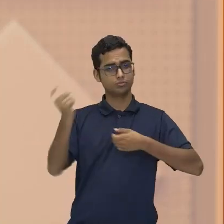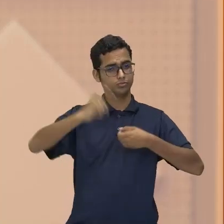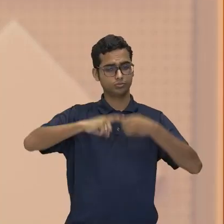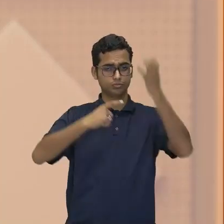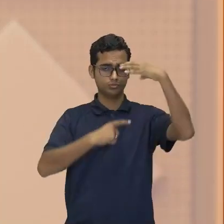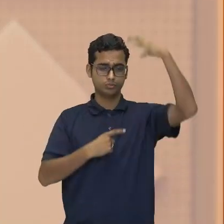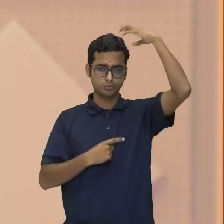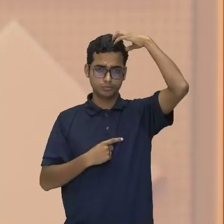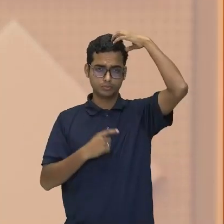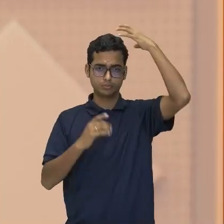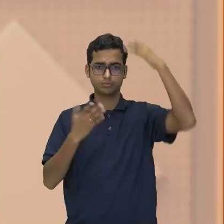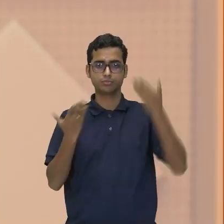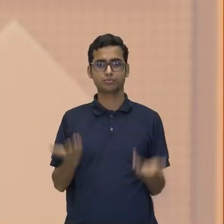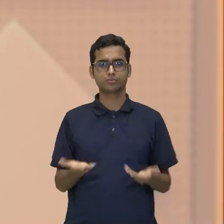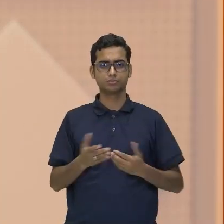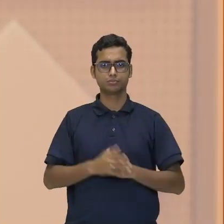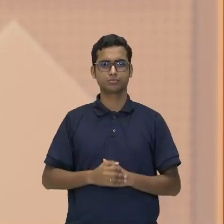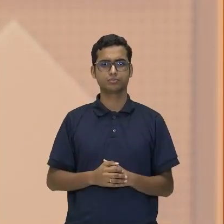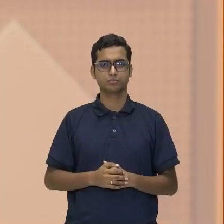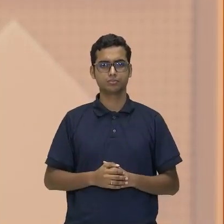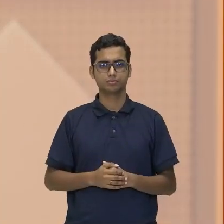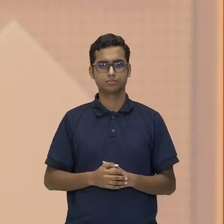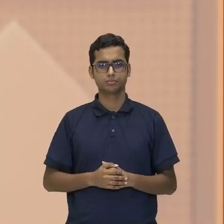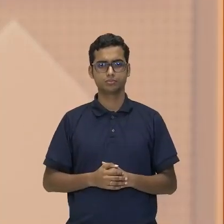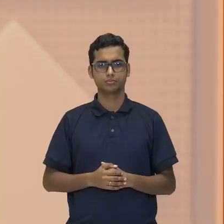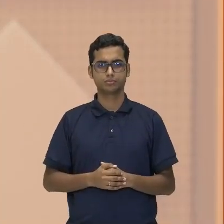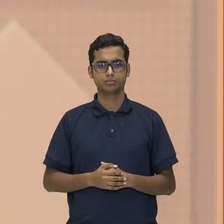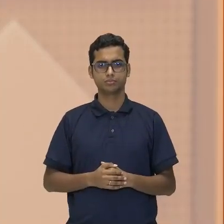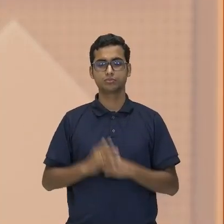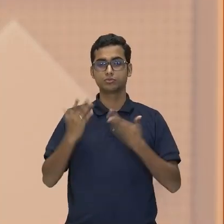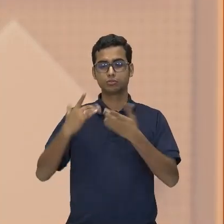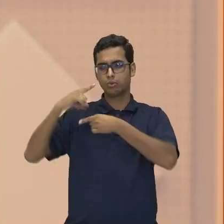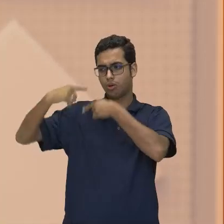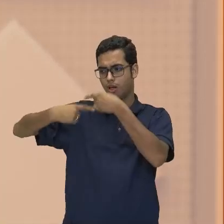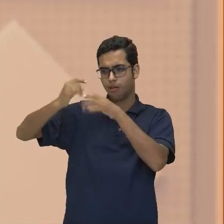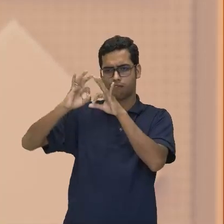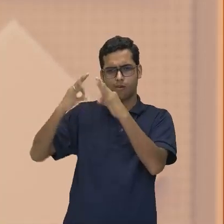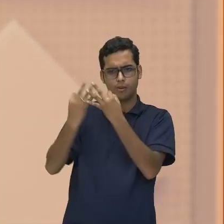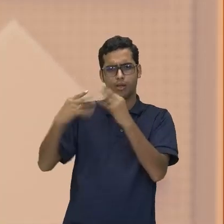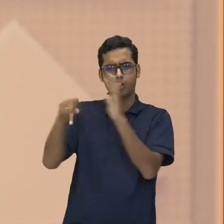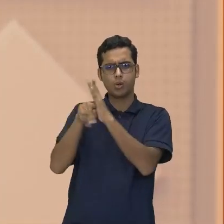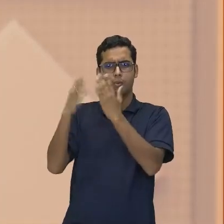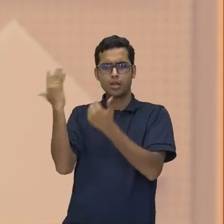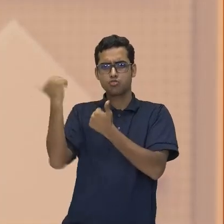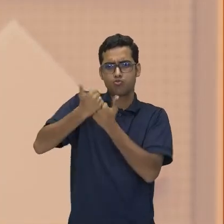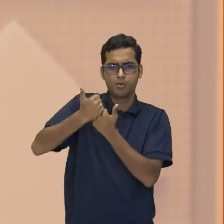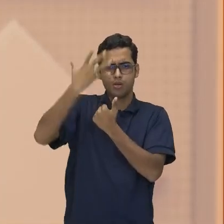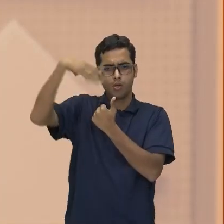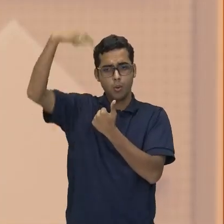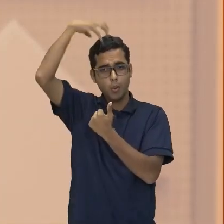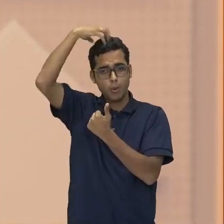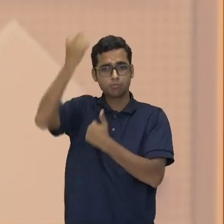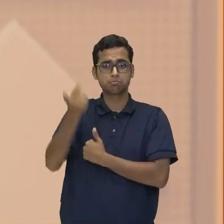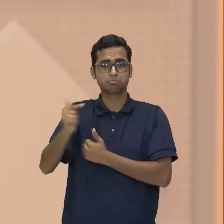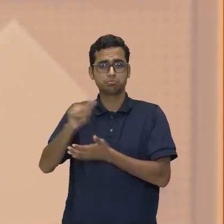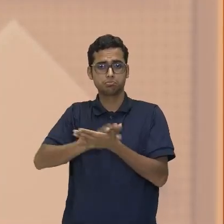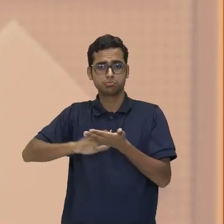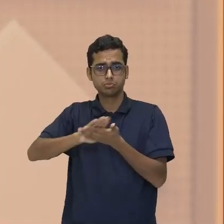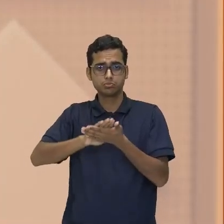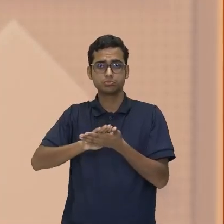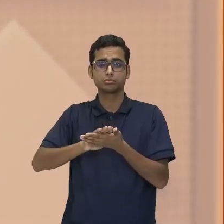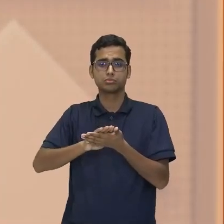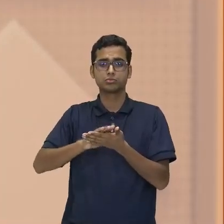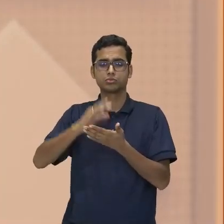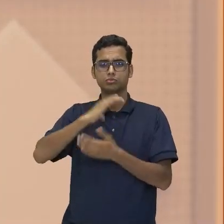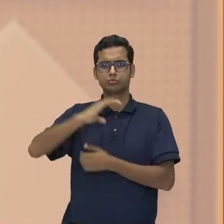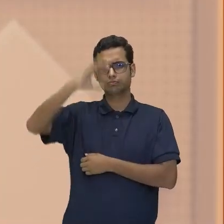E ele morreu, desapareceu, sem deixar nenhum herdeiro direto. O seu herdeiro, o herdeiro ao trono acabou sendo um